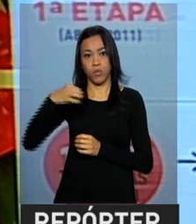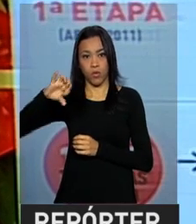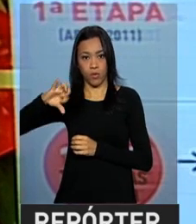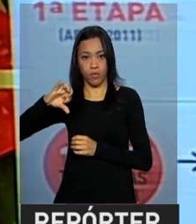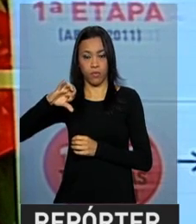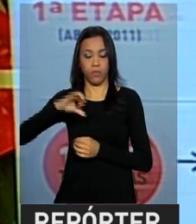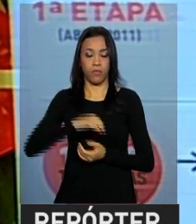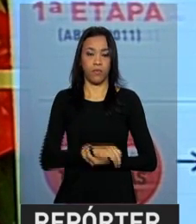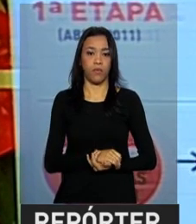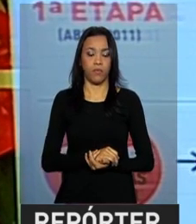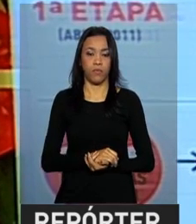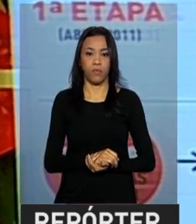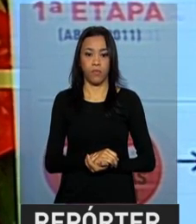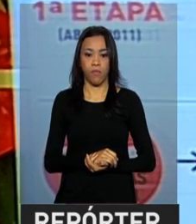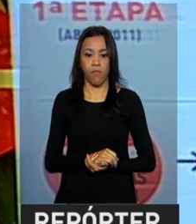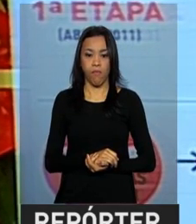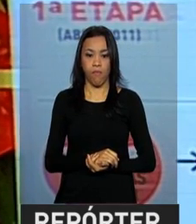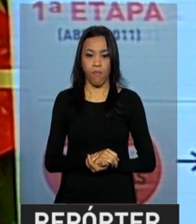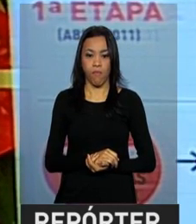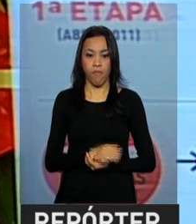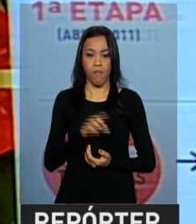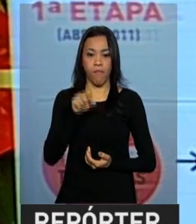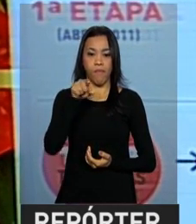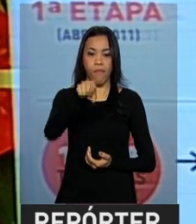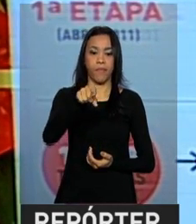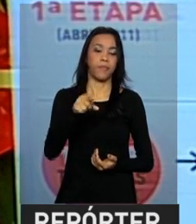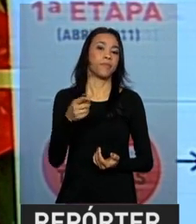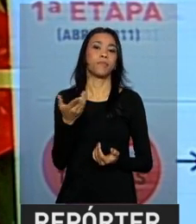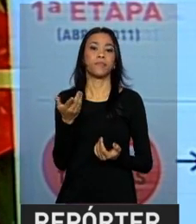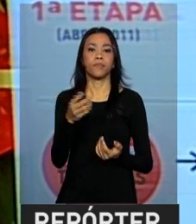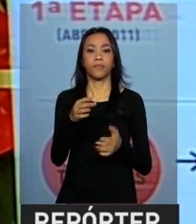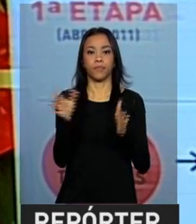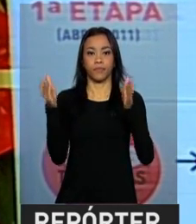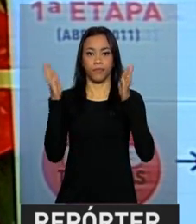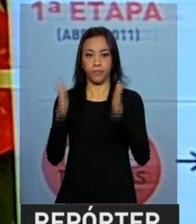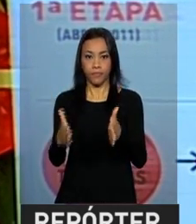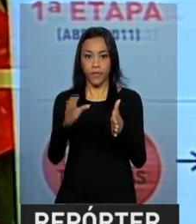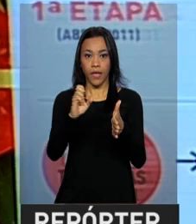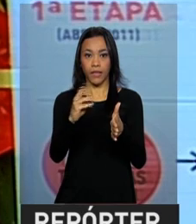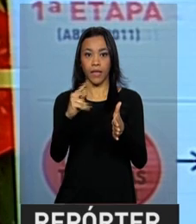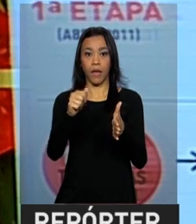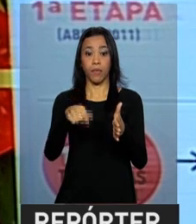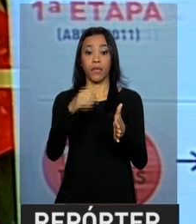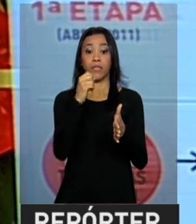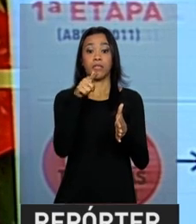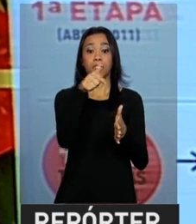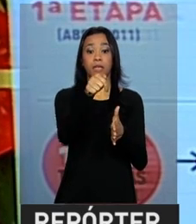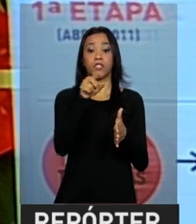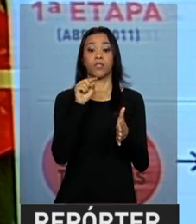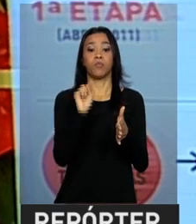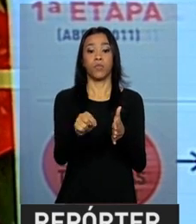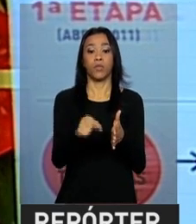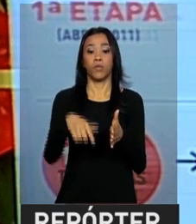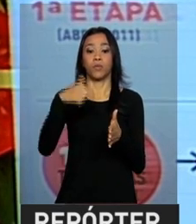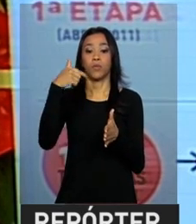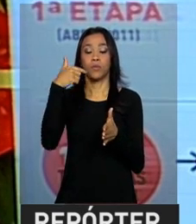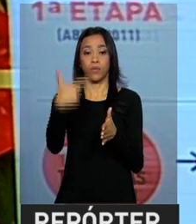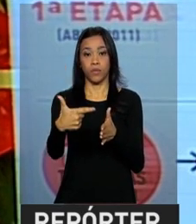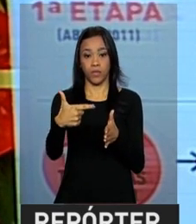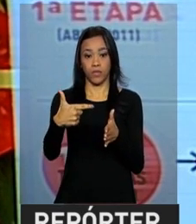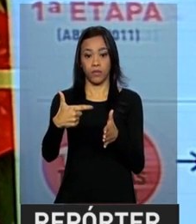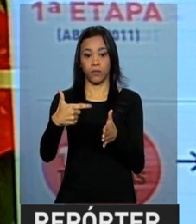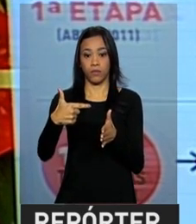próximo bom então nessa etapa houve a redução de 7241 mil toneladas de